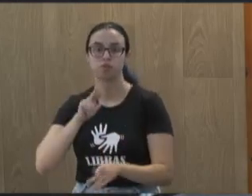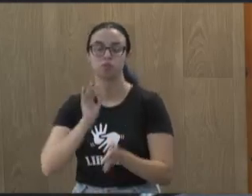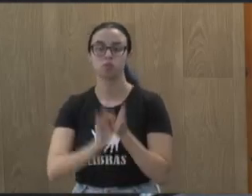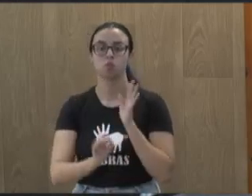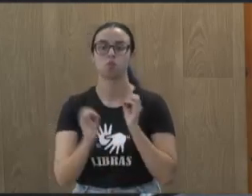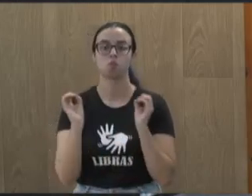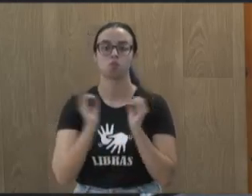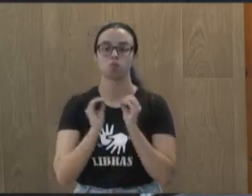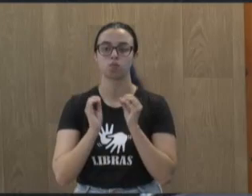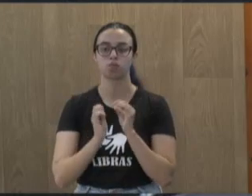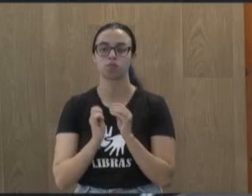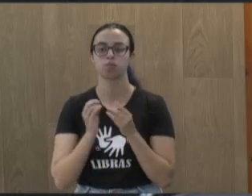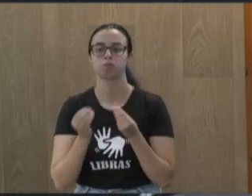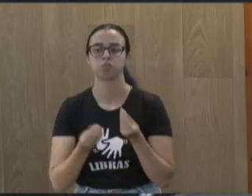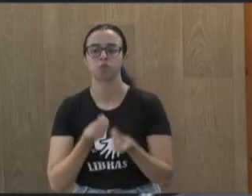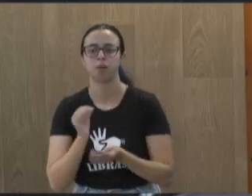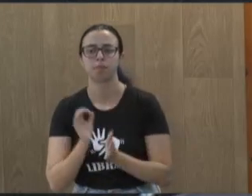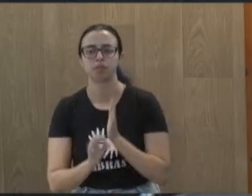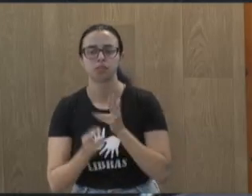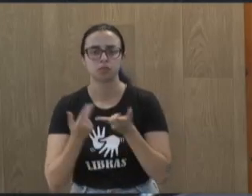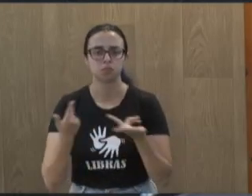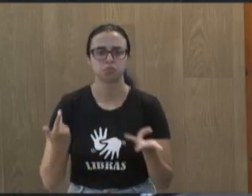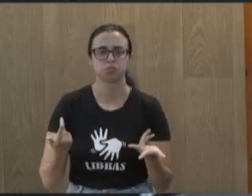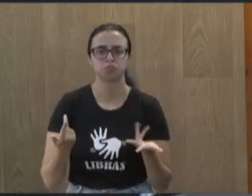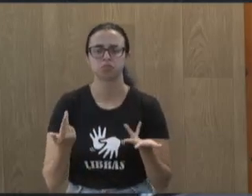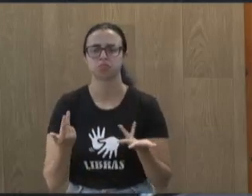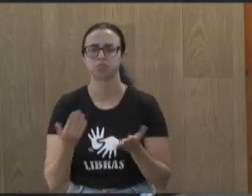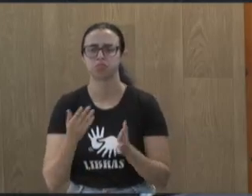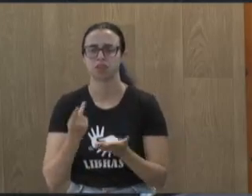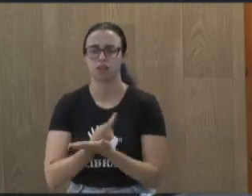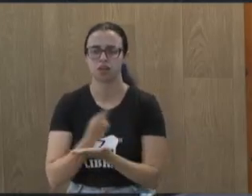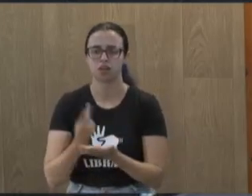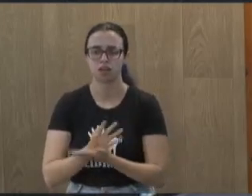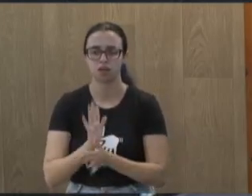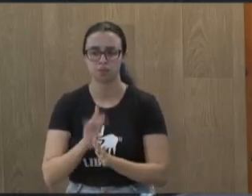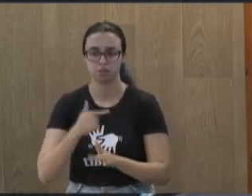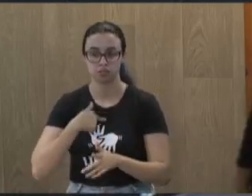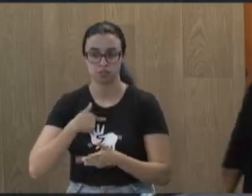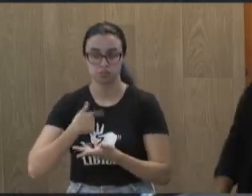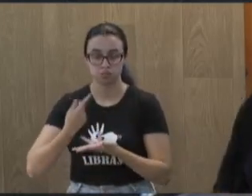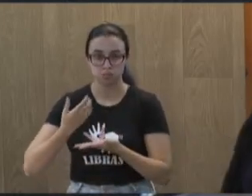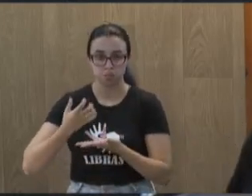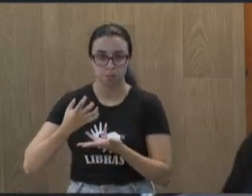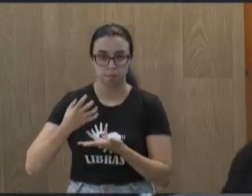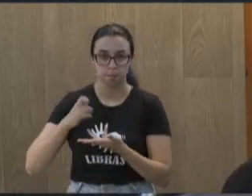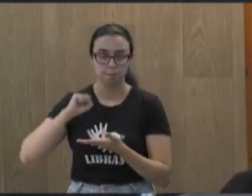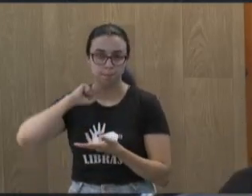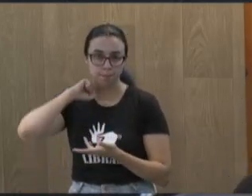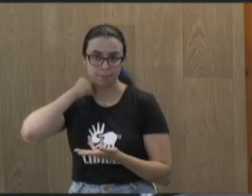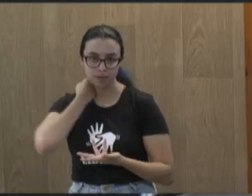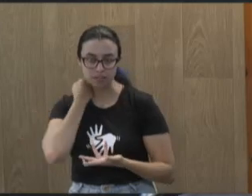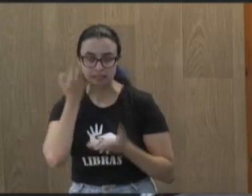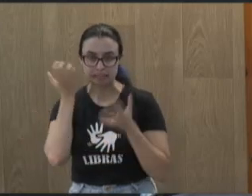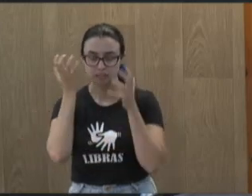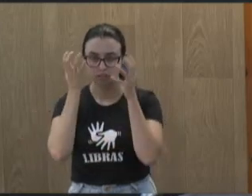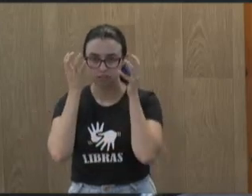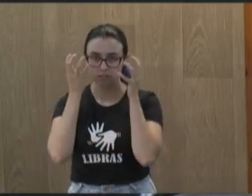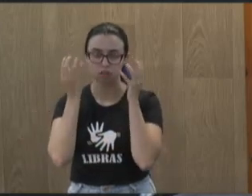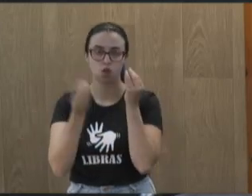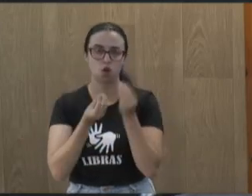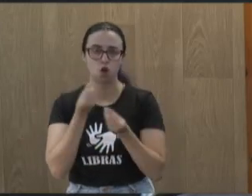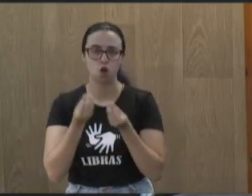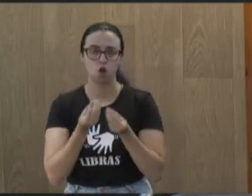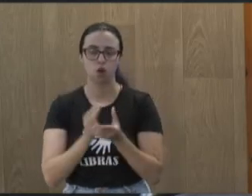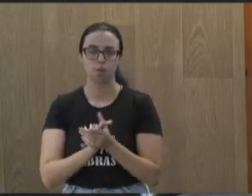estaria assinando uma coisa irregular. E eu não voto, não recebo pressão para estar assinando nada irregular, nem votando